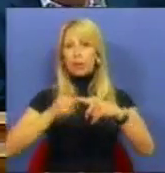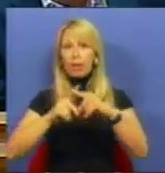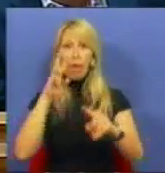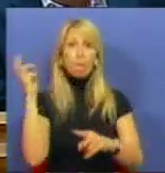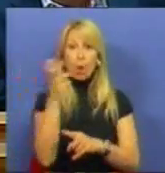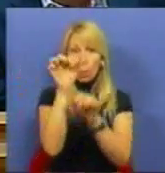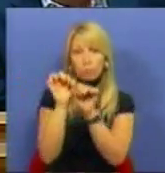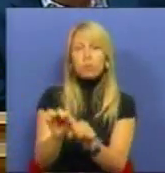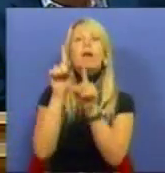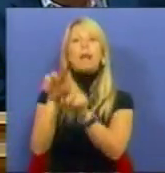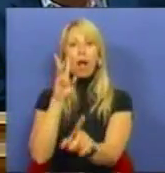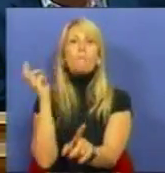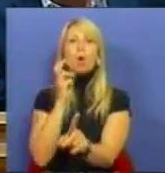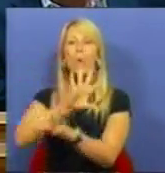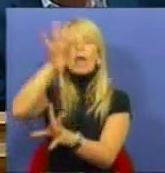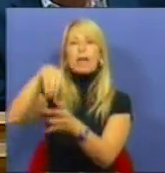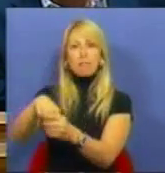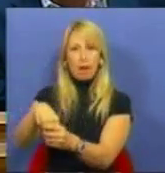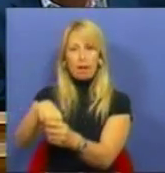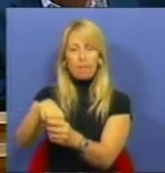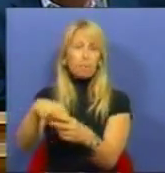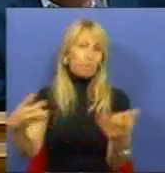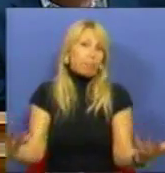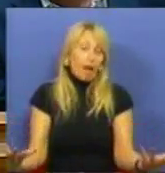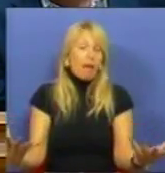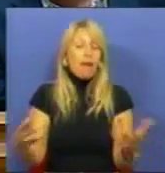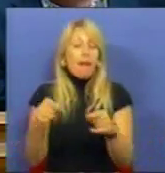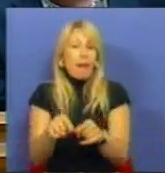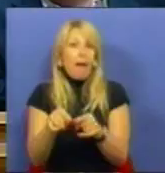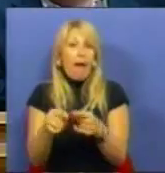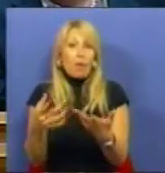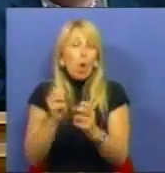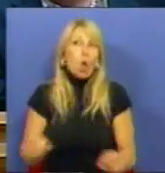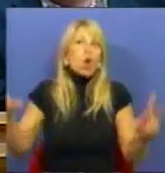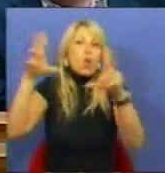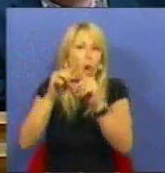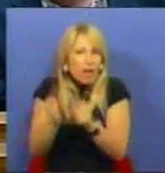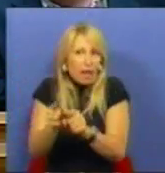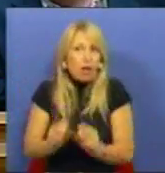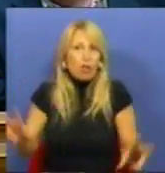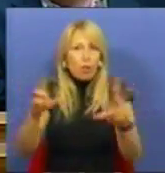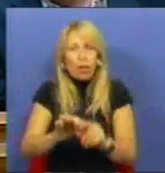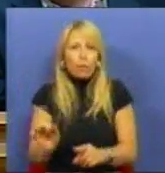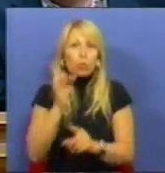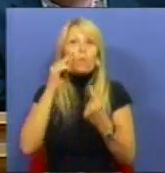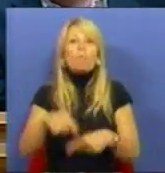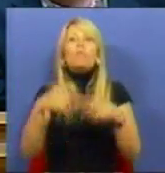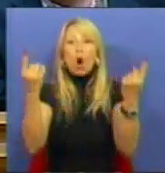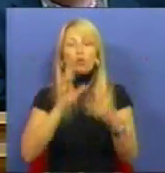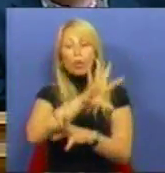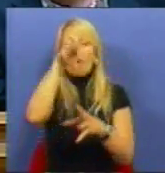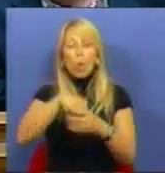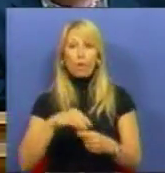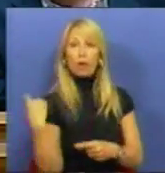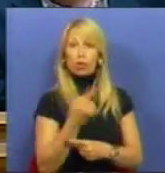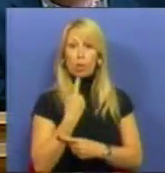particularmente, da procura interna. É uma tendência que, aliás, não é nova, mas que mostra que, num contexto como aquele que nós